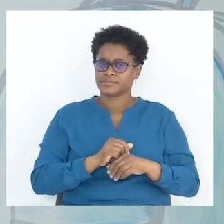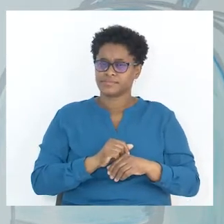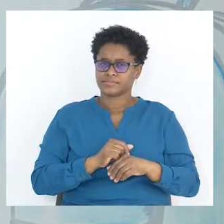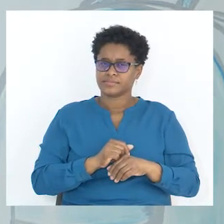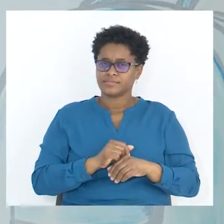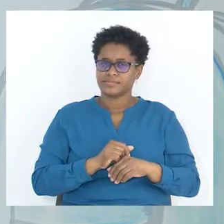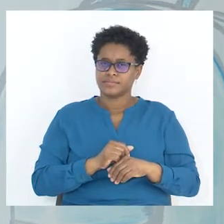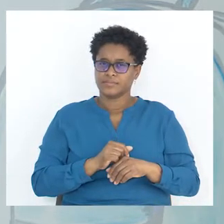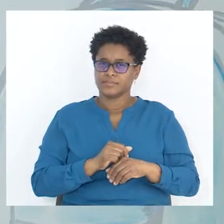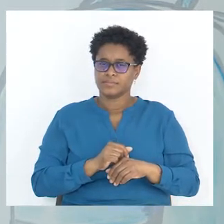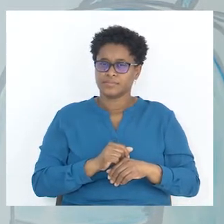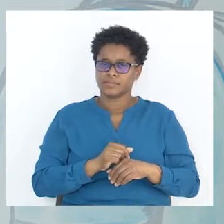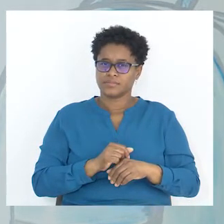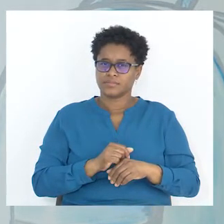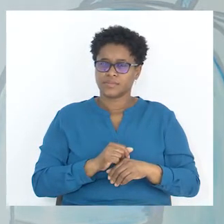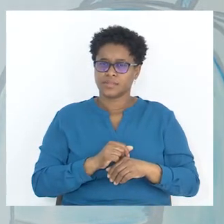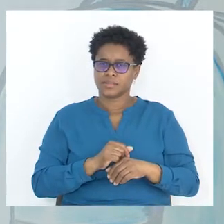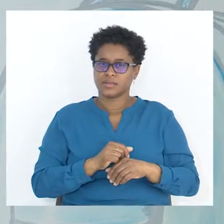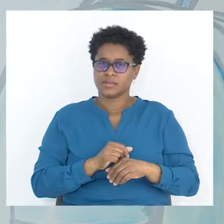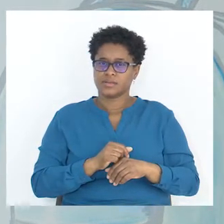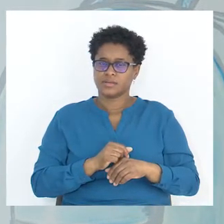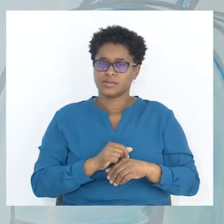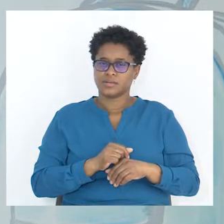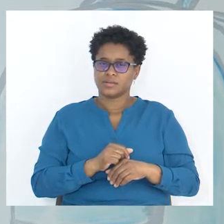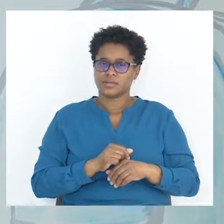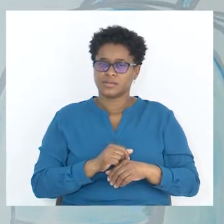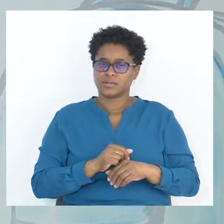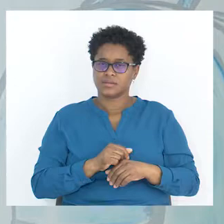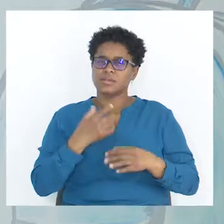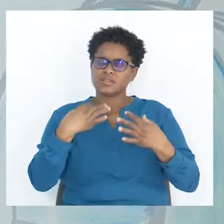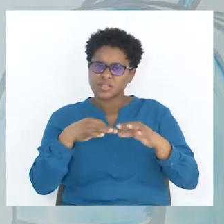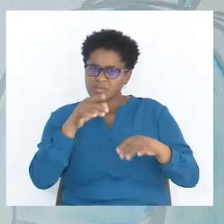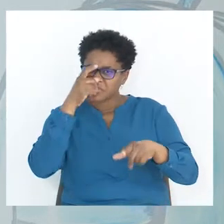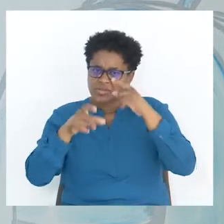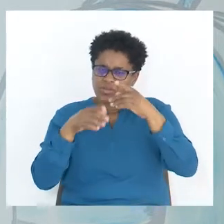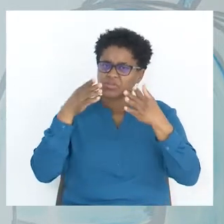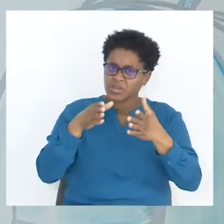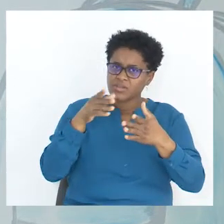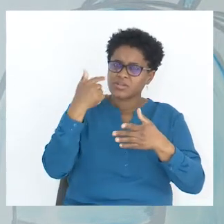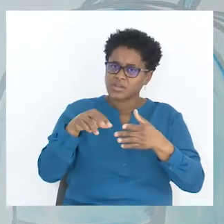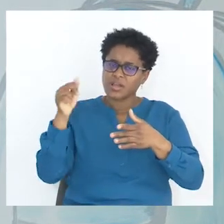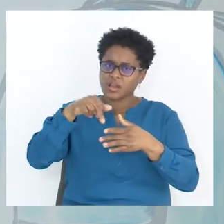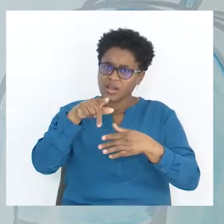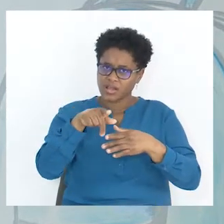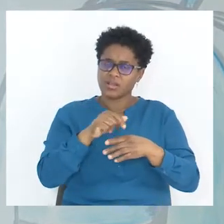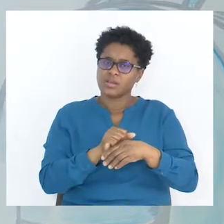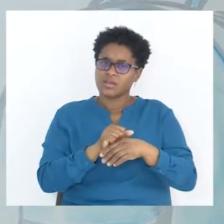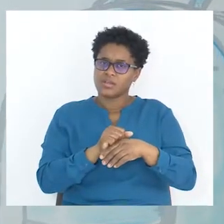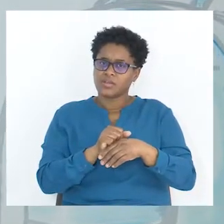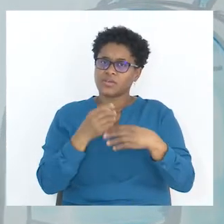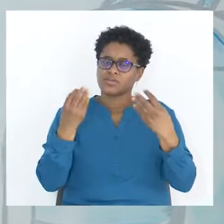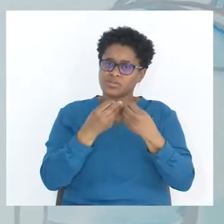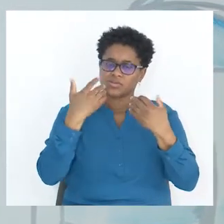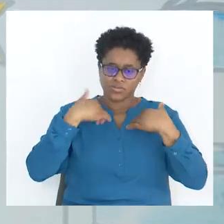é a dopamina. Então, okay? Sempre que alguém abusa das drogas, vários casos de dopamina ocorrem